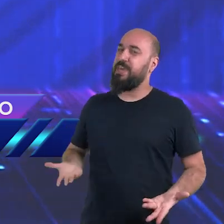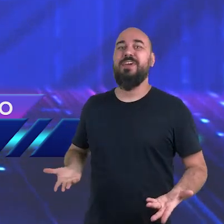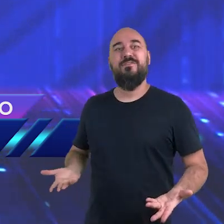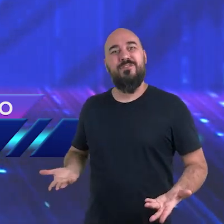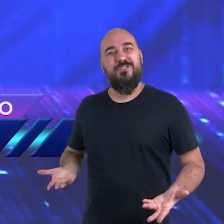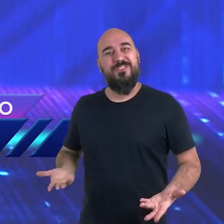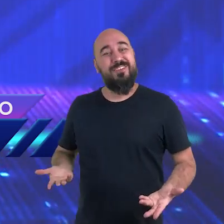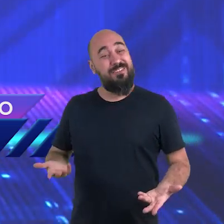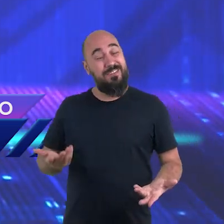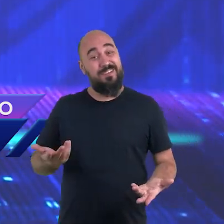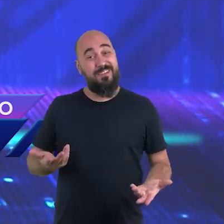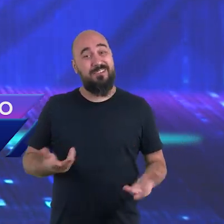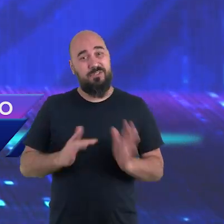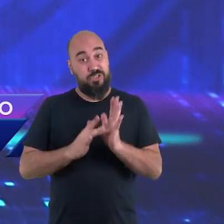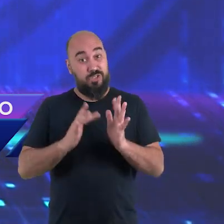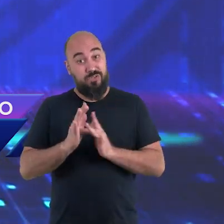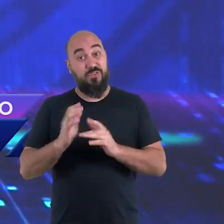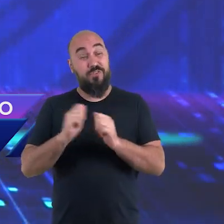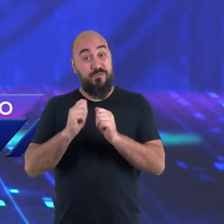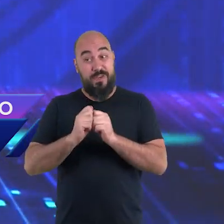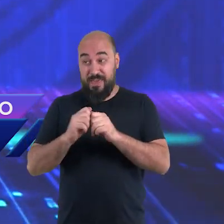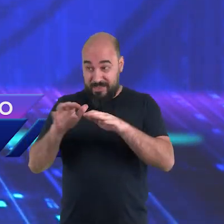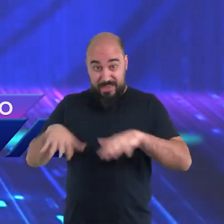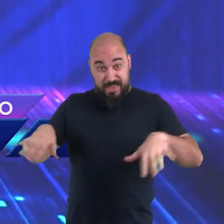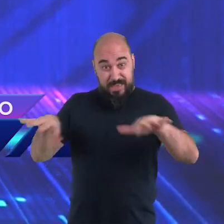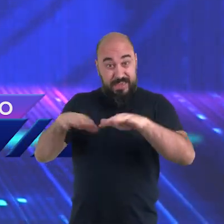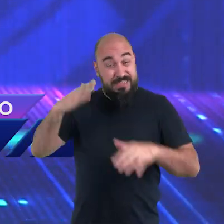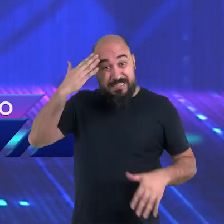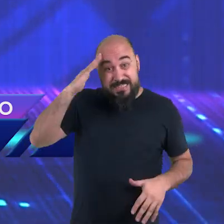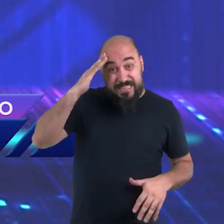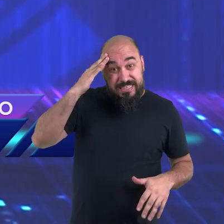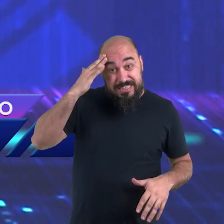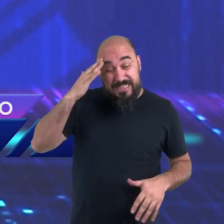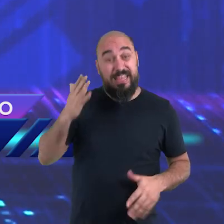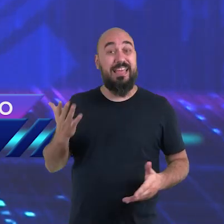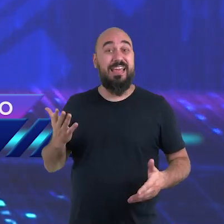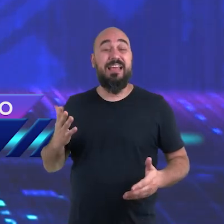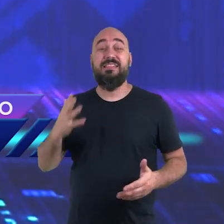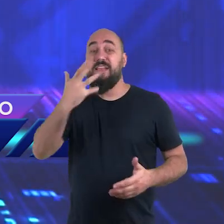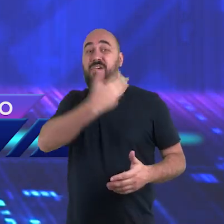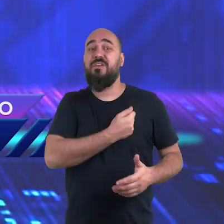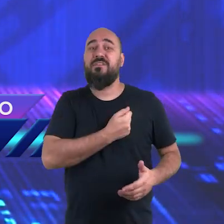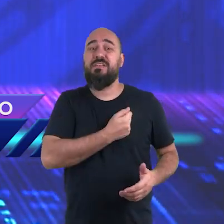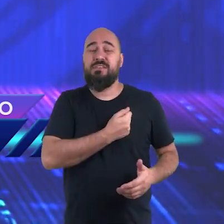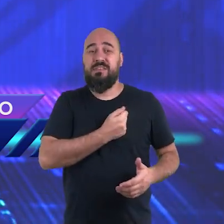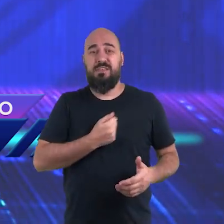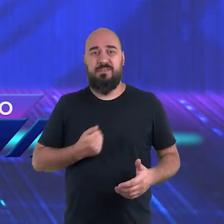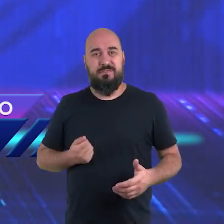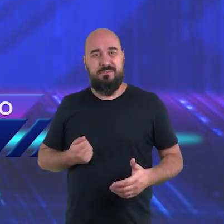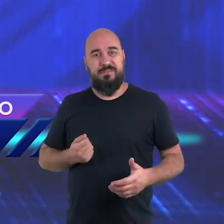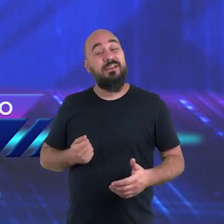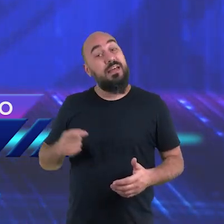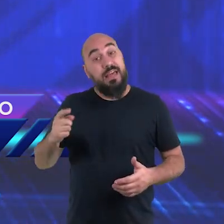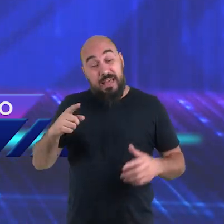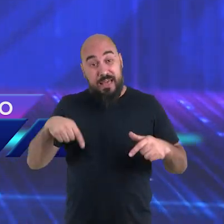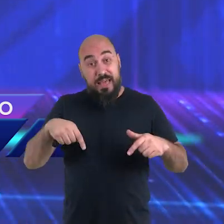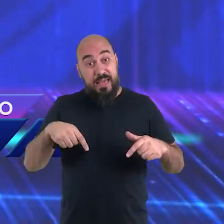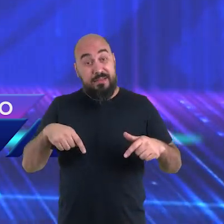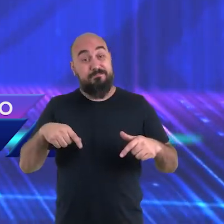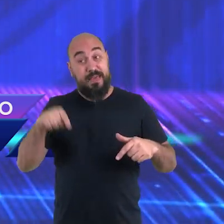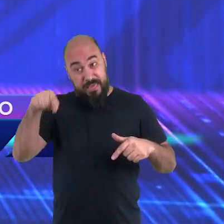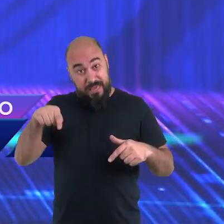Jesus fez da sua igreja o canal de salvação para a humanidade, mas lembre-se, esta